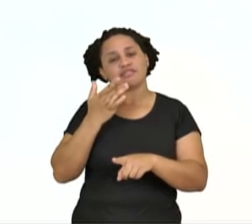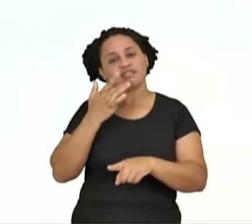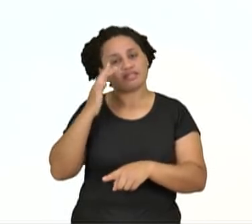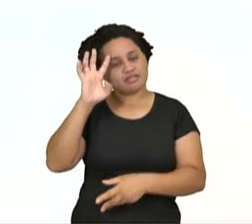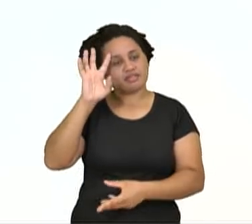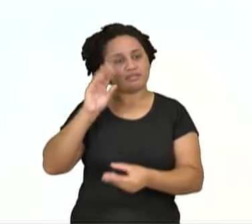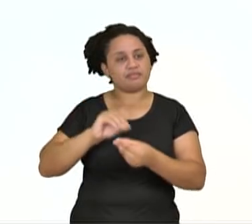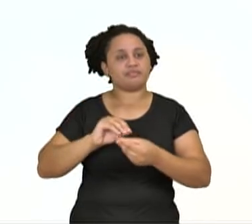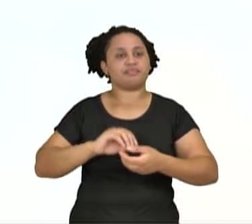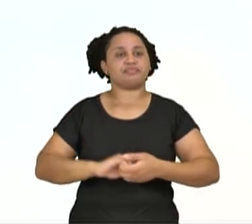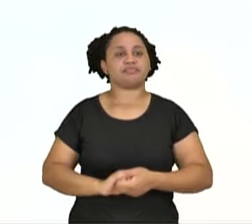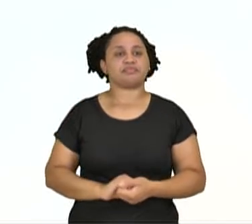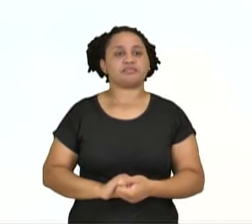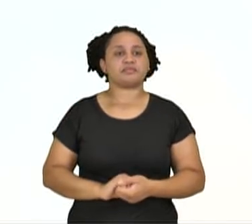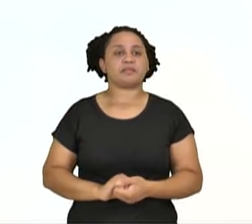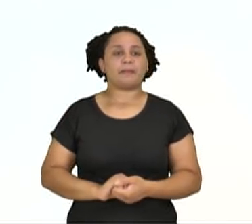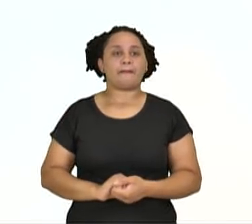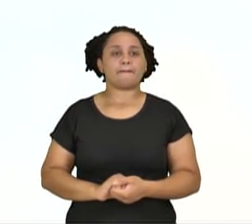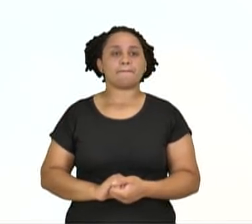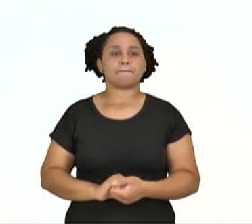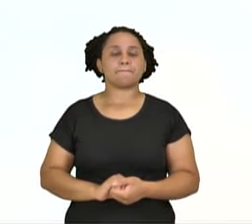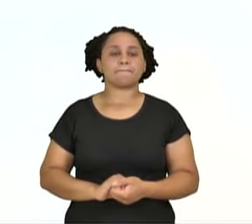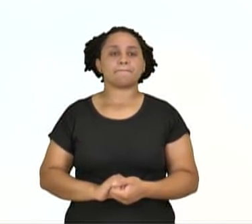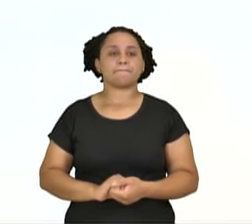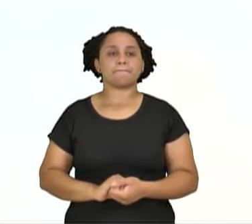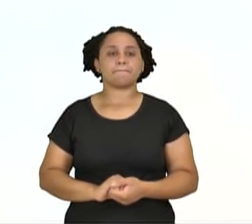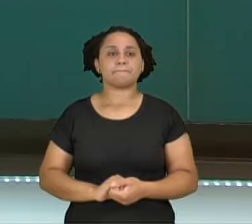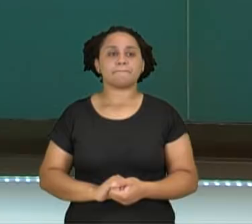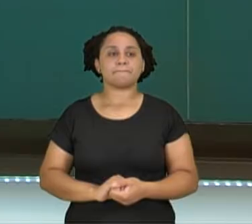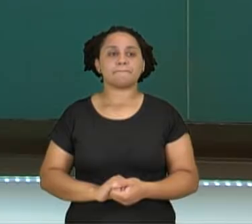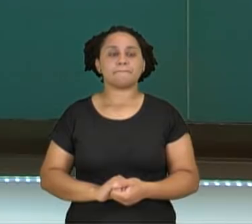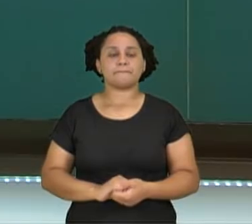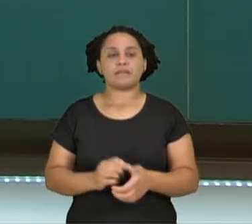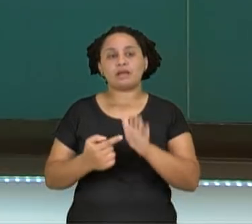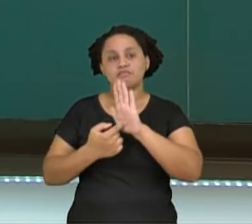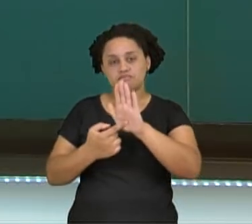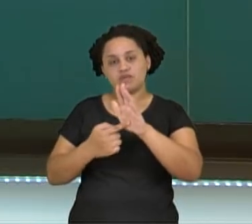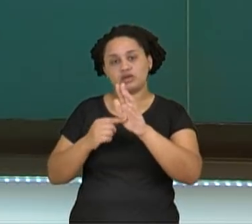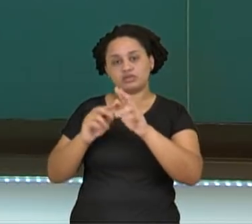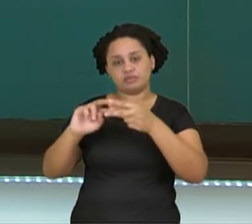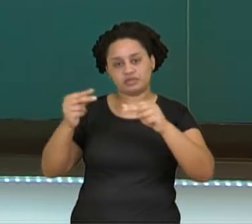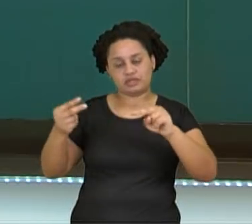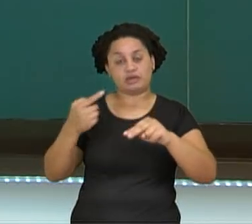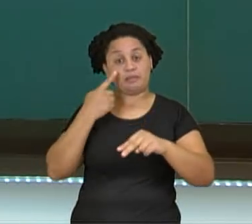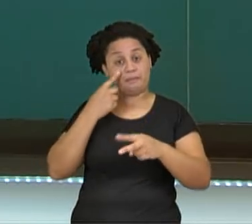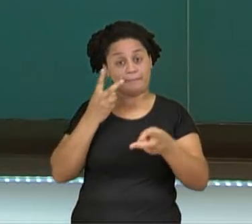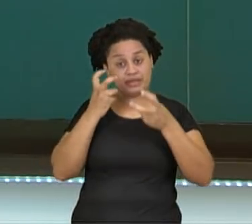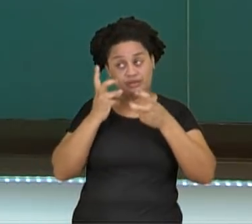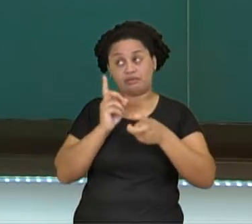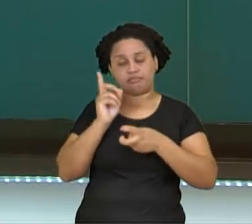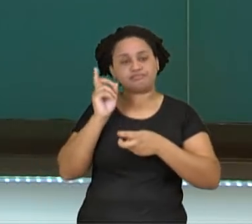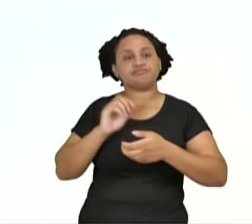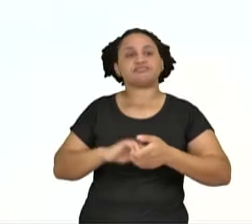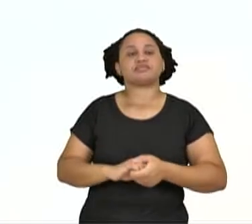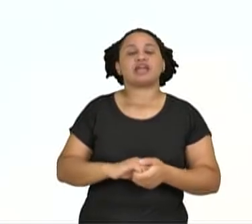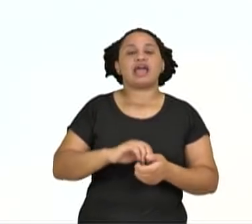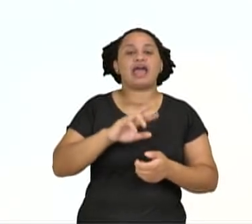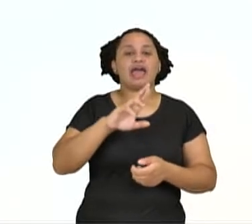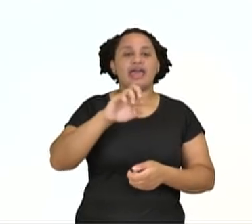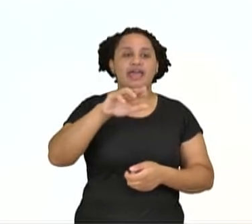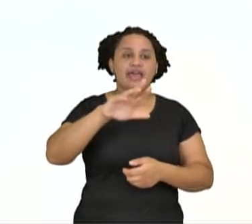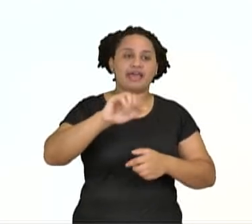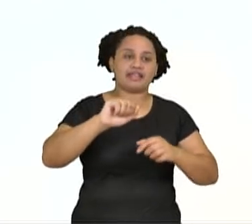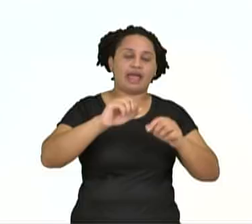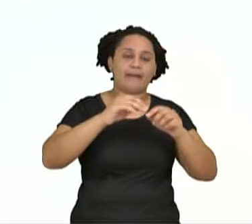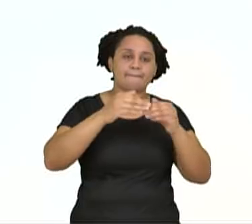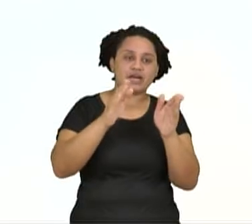Está terminando aqui, vai voltar para o início. Vamos lá. Mostrou ali a proteína aqui. Então, olha só. A nossa RNA polimerase abriu a